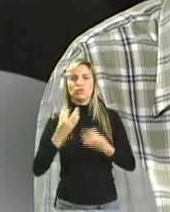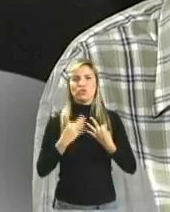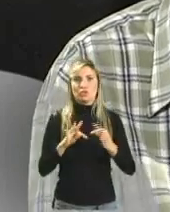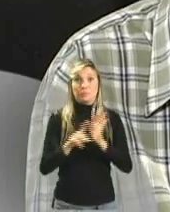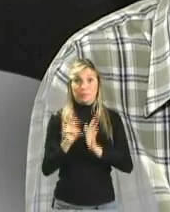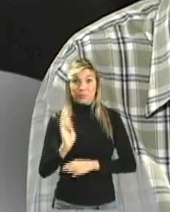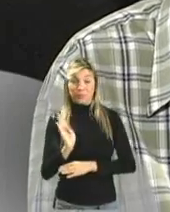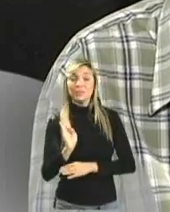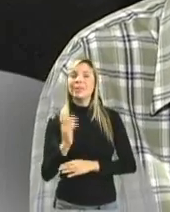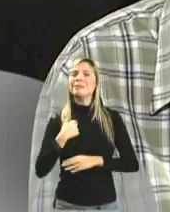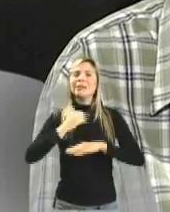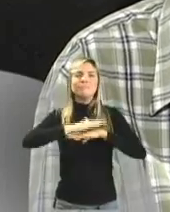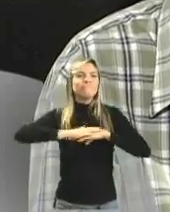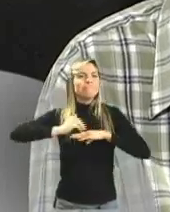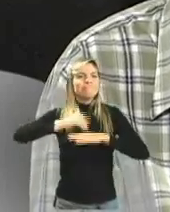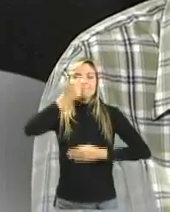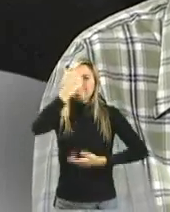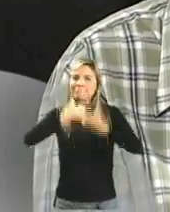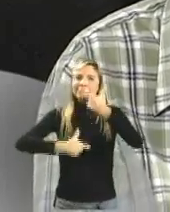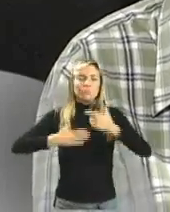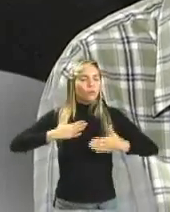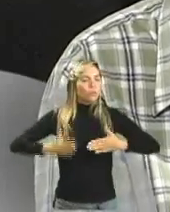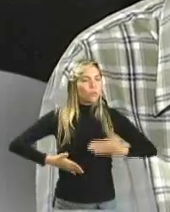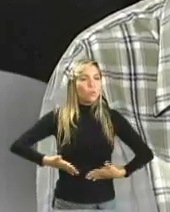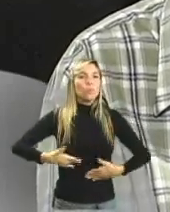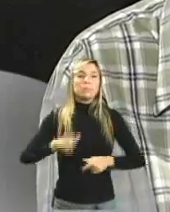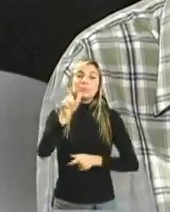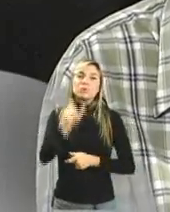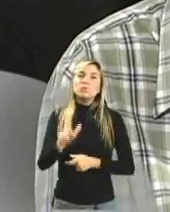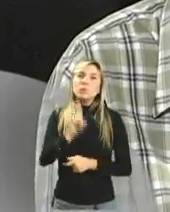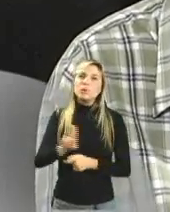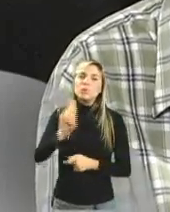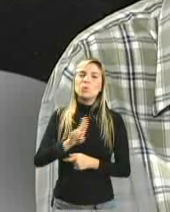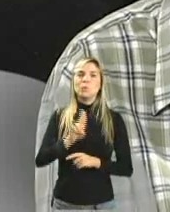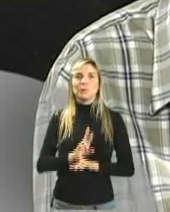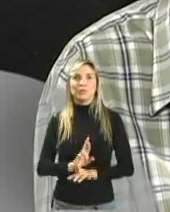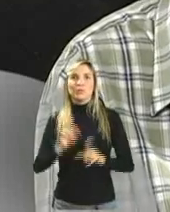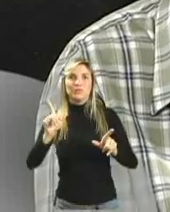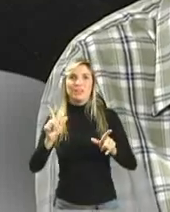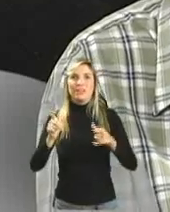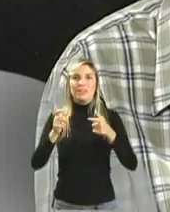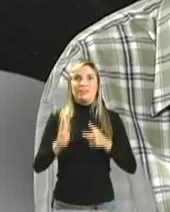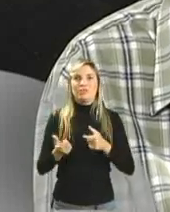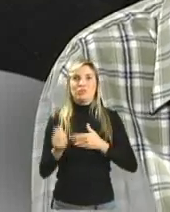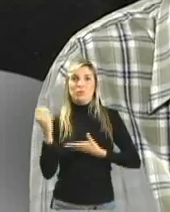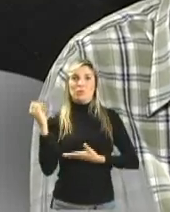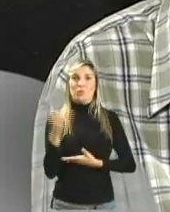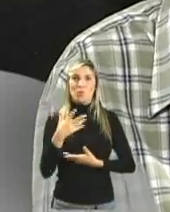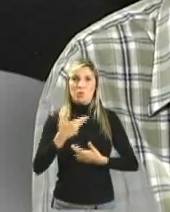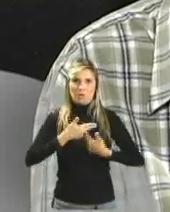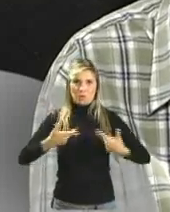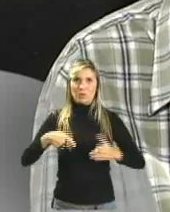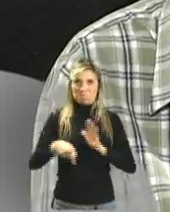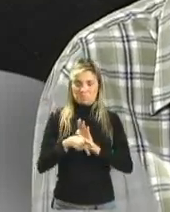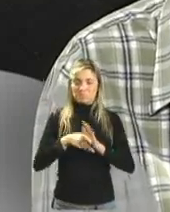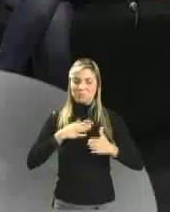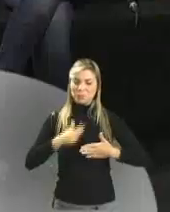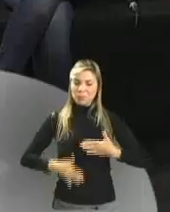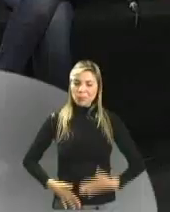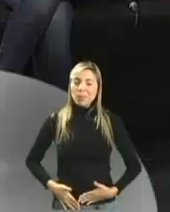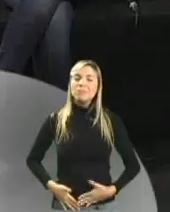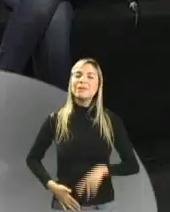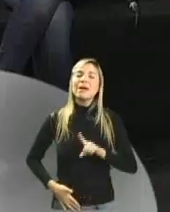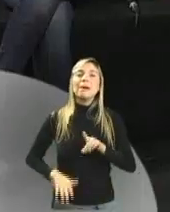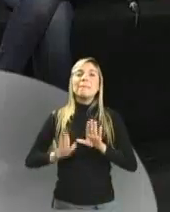favor do cuidado, né, dessas pessoas que fazem uso desses dispositivos, de forma que isso